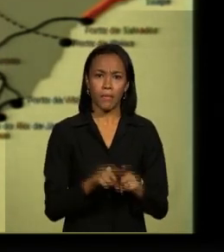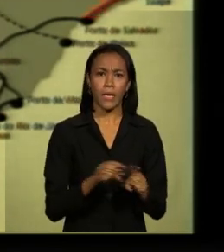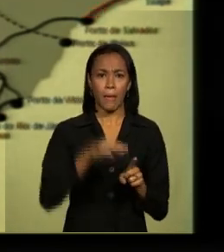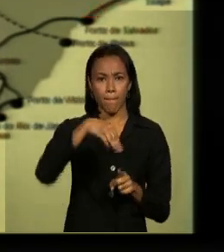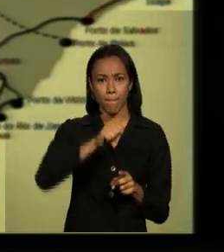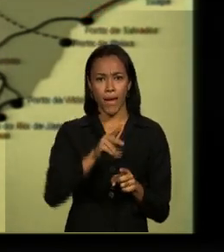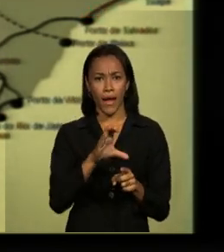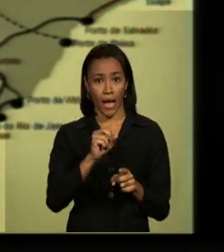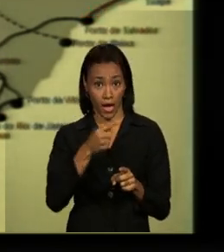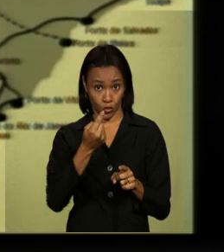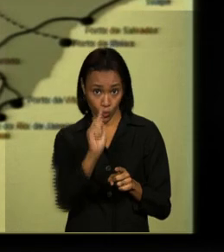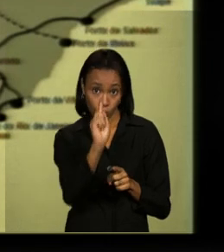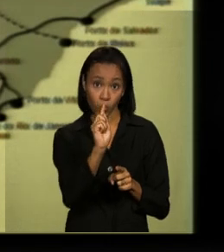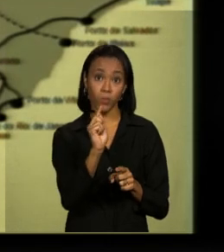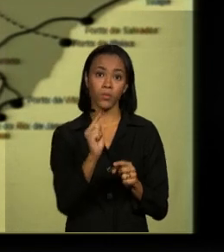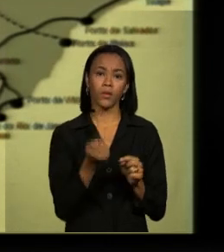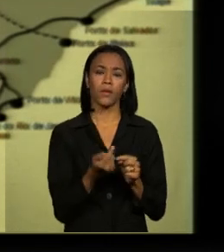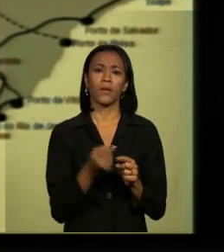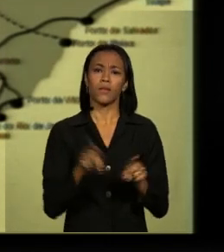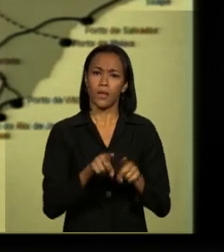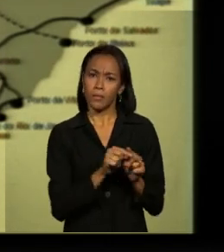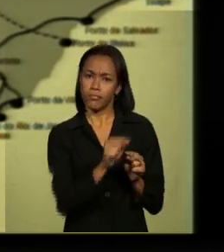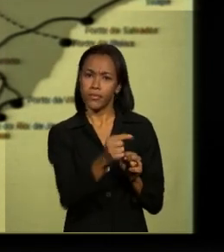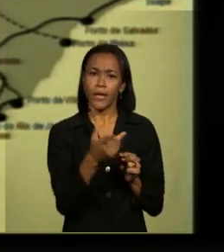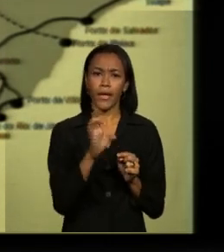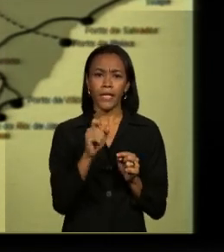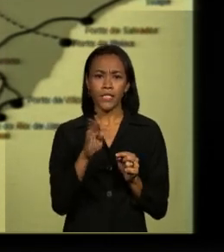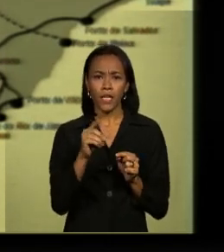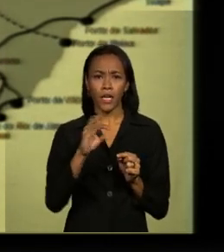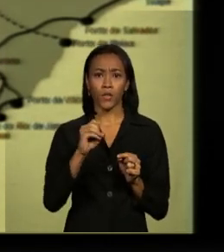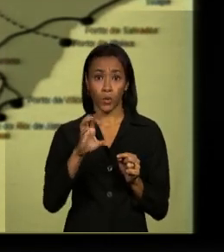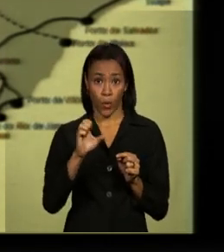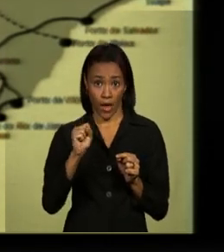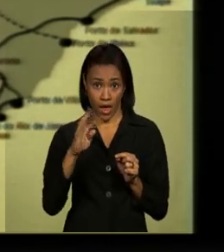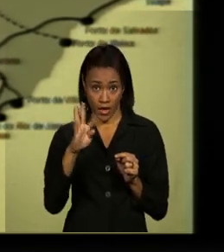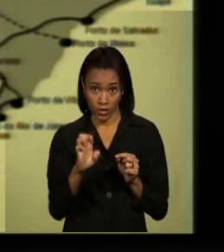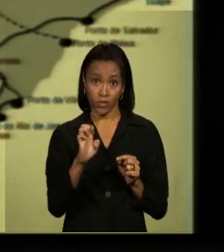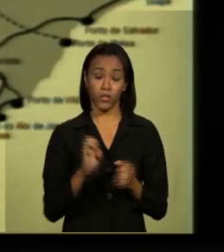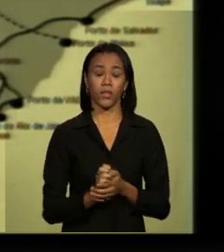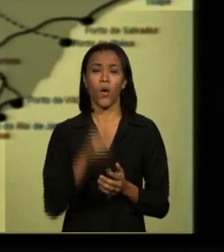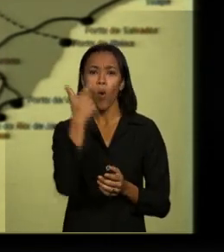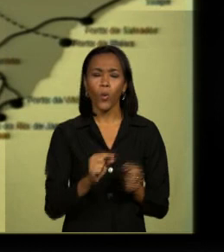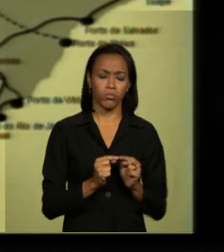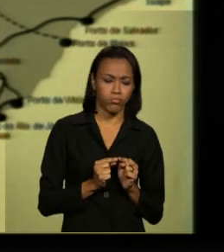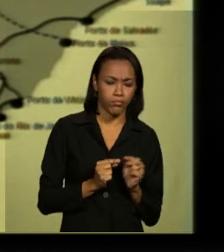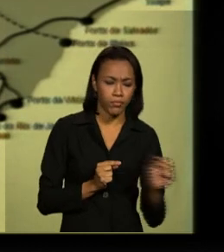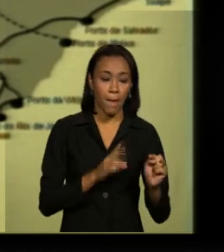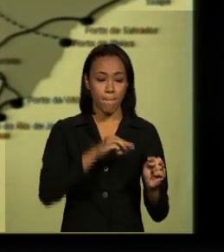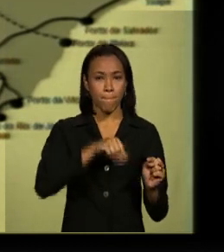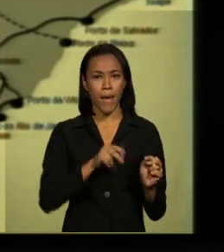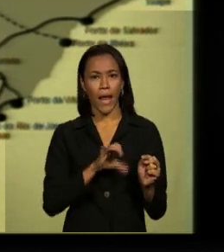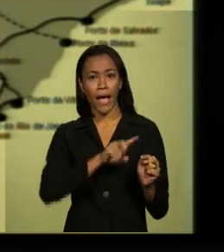Maracaju entre Estrela D'Oeste Panorama e Maracaju e o trecho entre